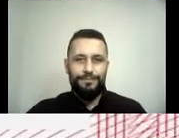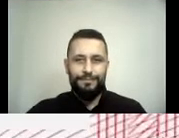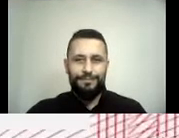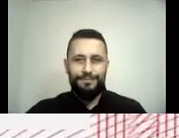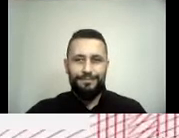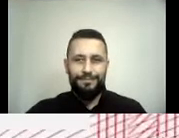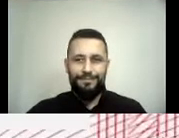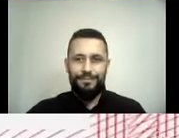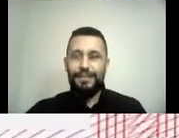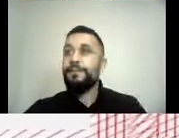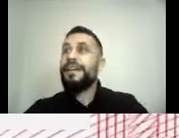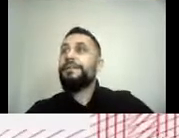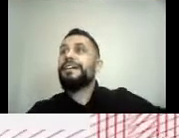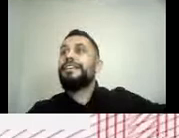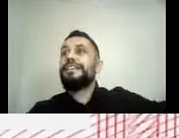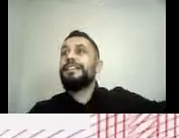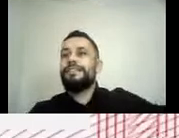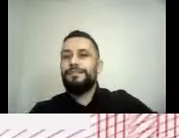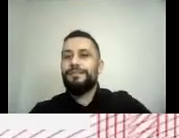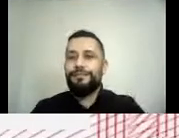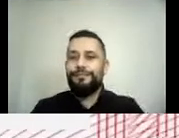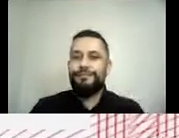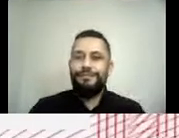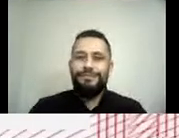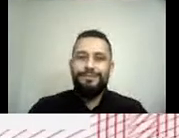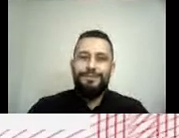Já está com ela na mão. Já estou com ela na mão.